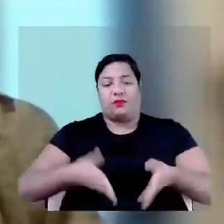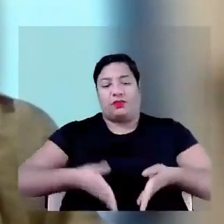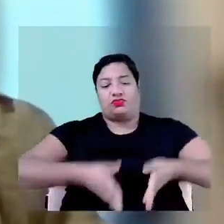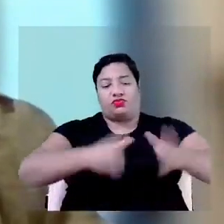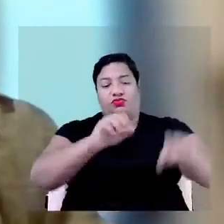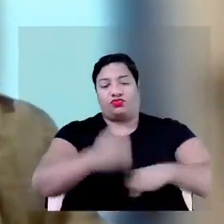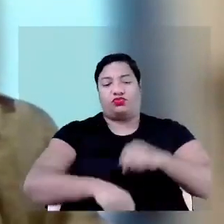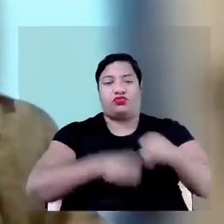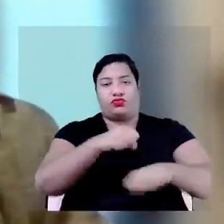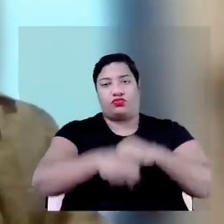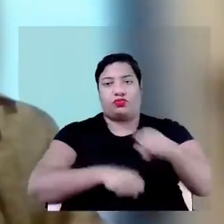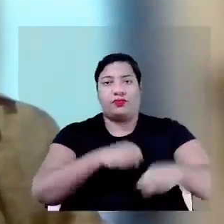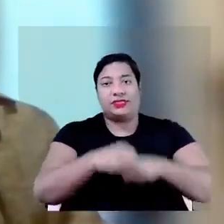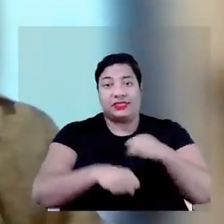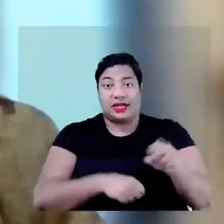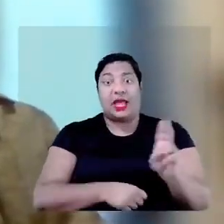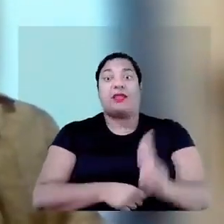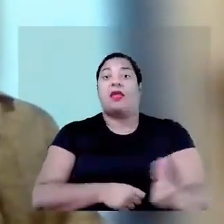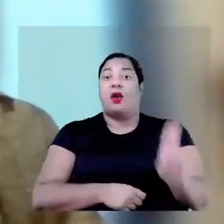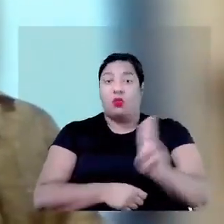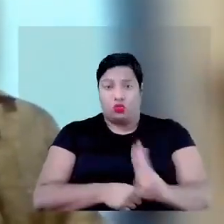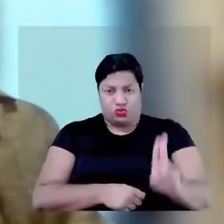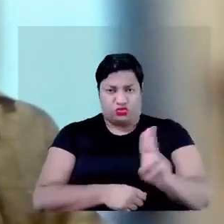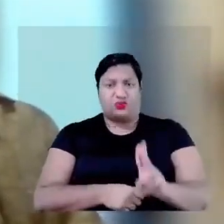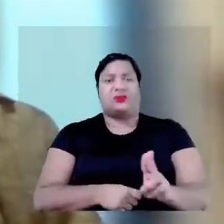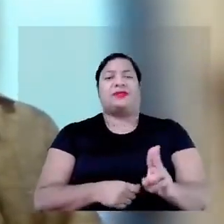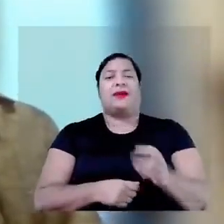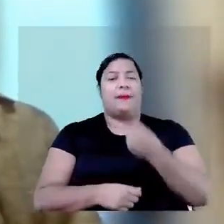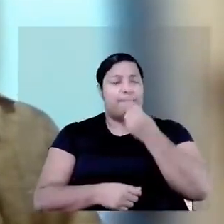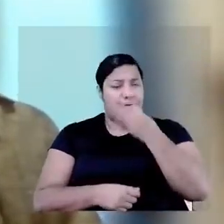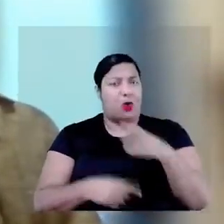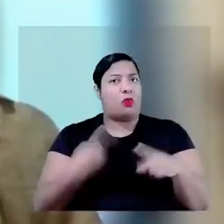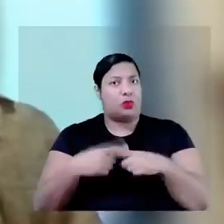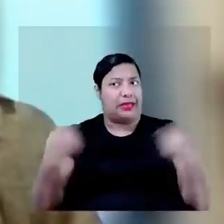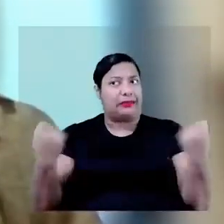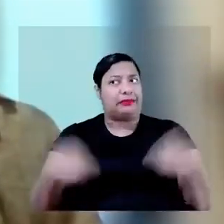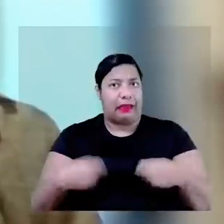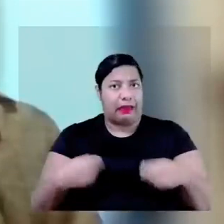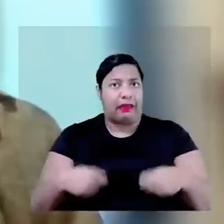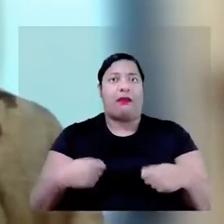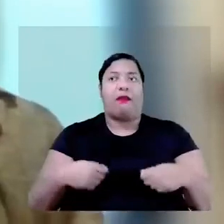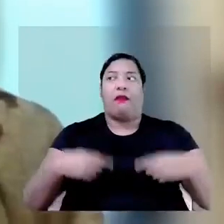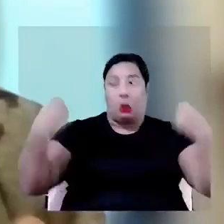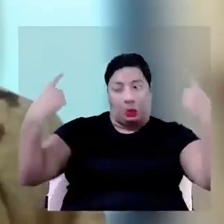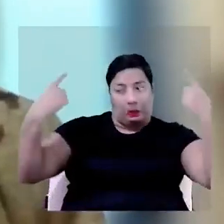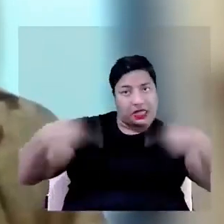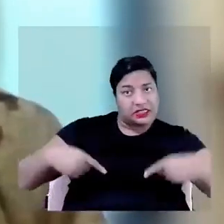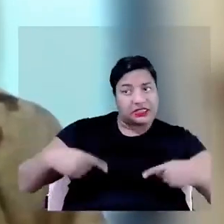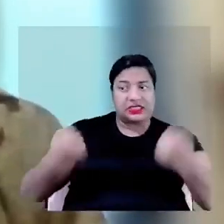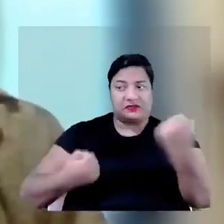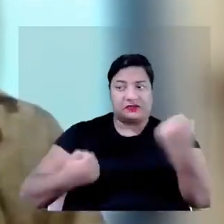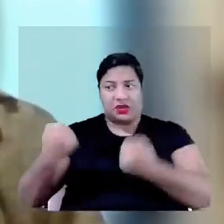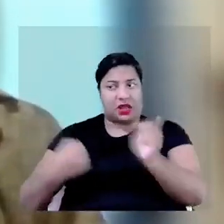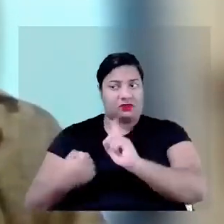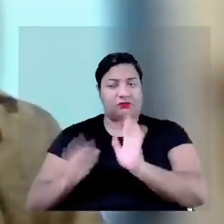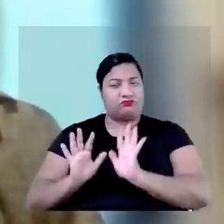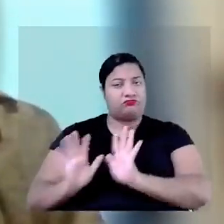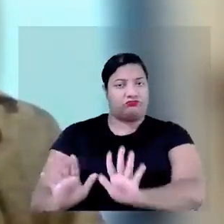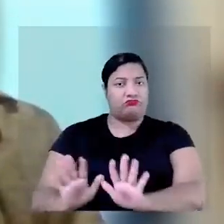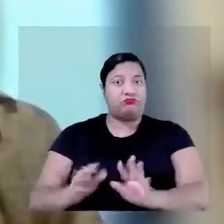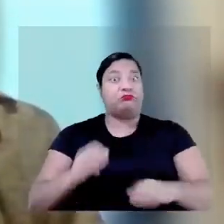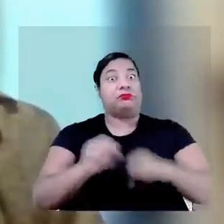a bicicleta é um veículo com potencial competitivo frente aos demais veículos e a cidade